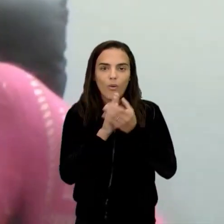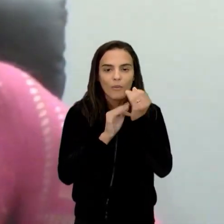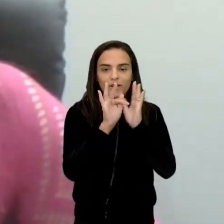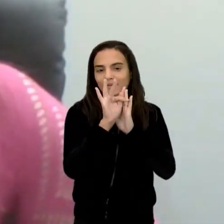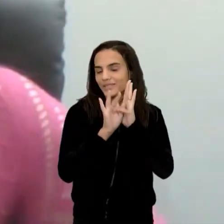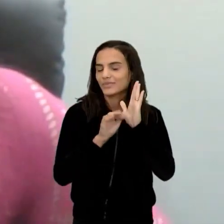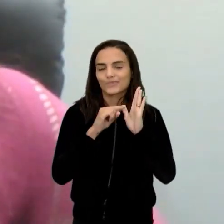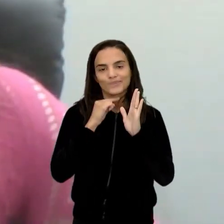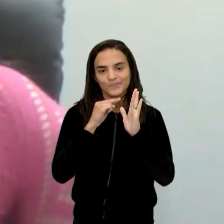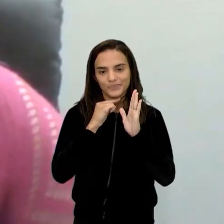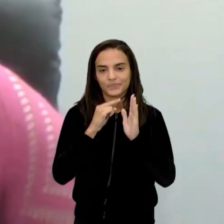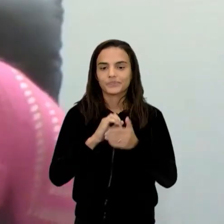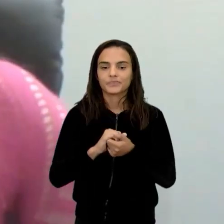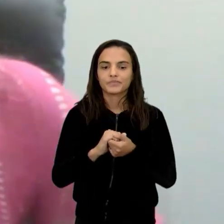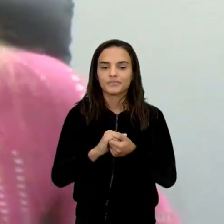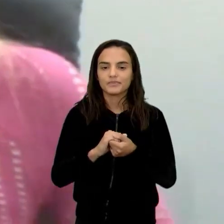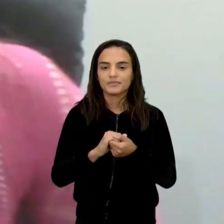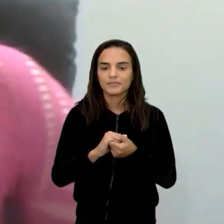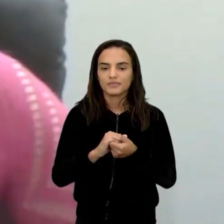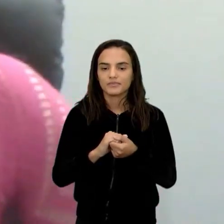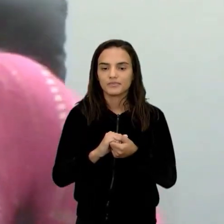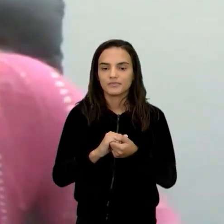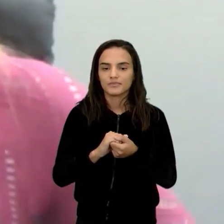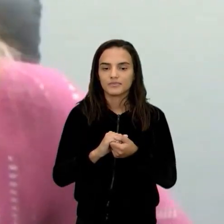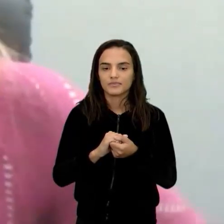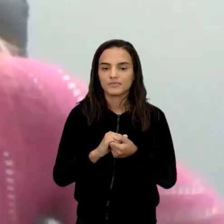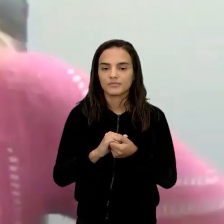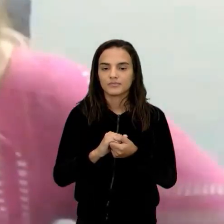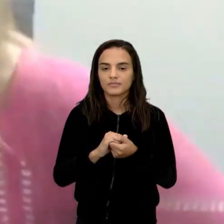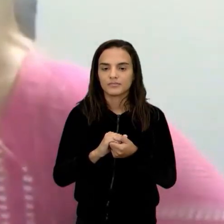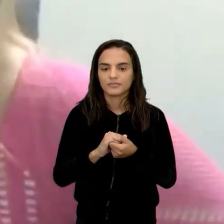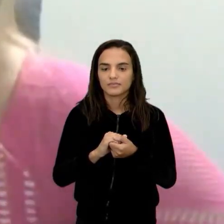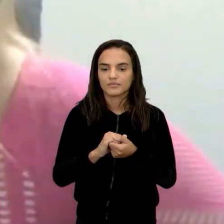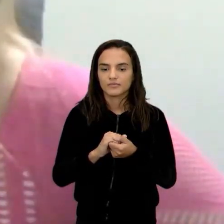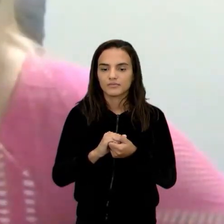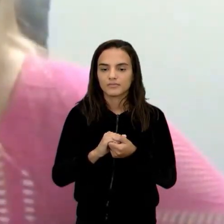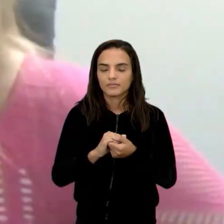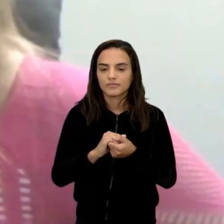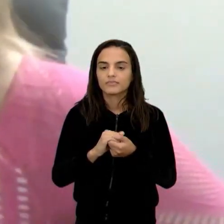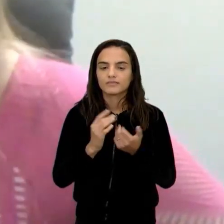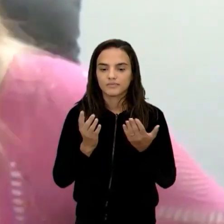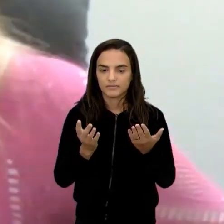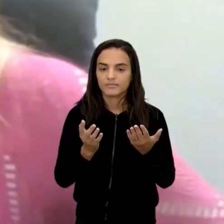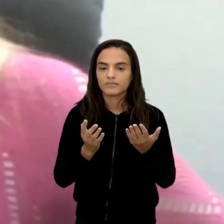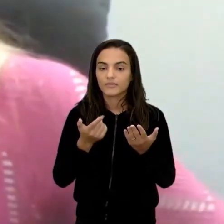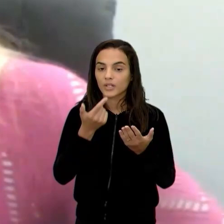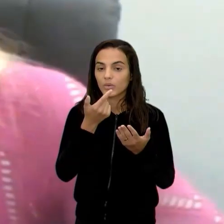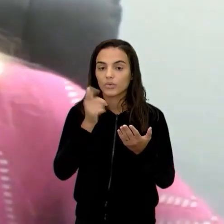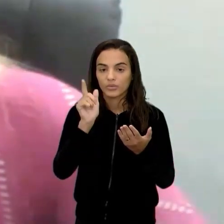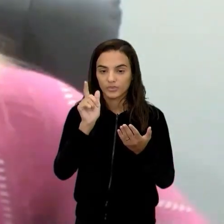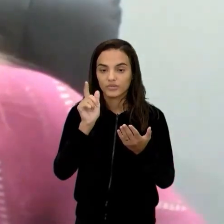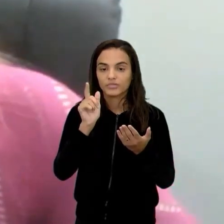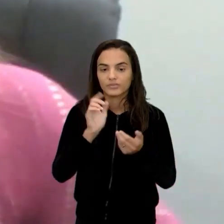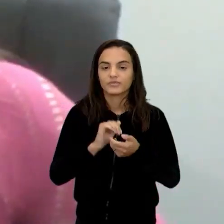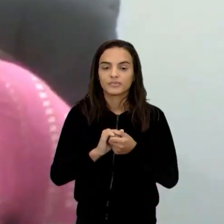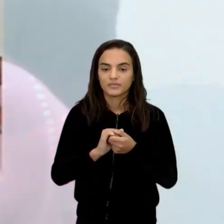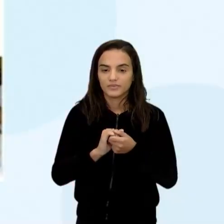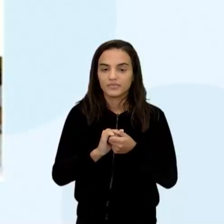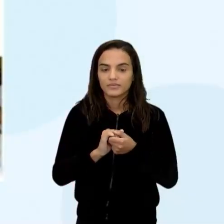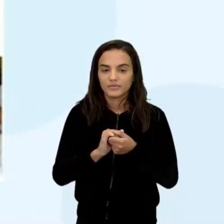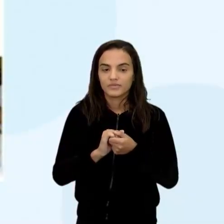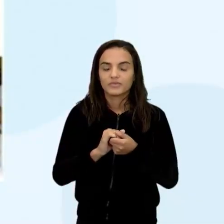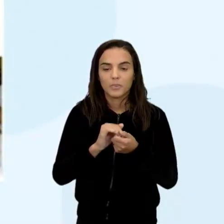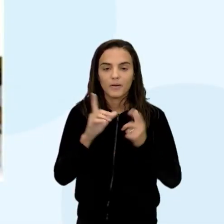não conseguiria, tá bom? Bom, o outro é o Breno também com o pezinho, a